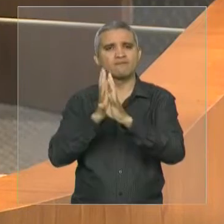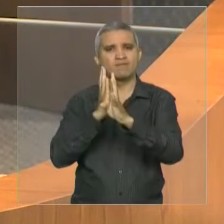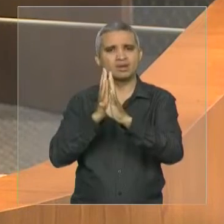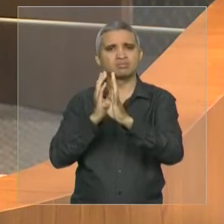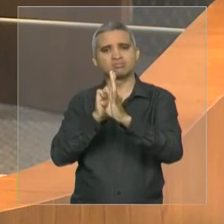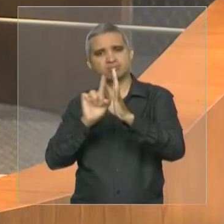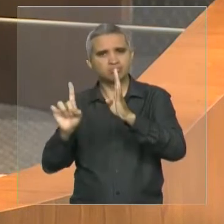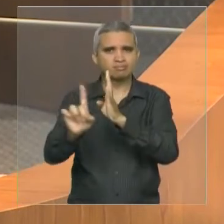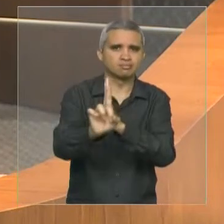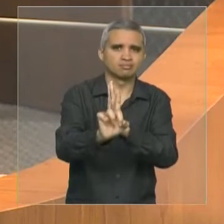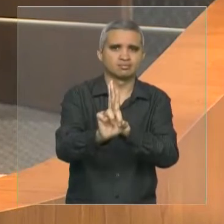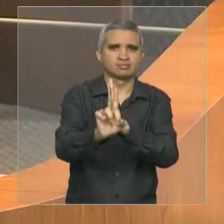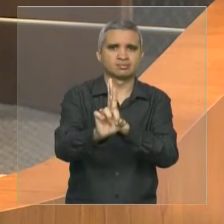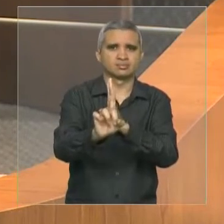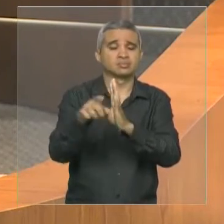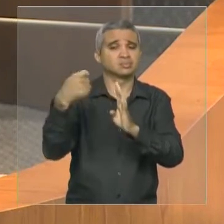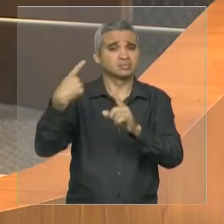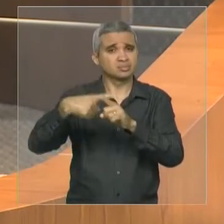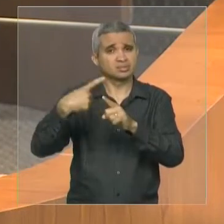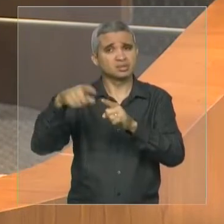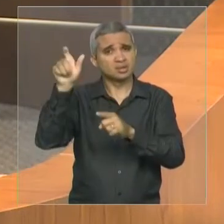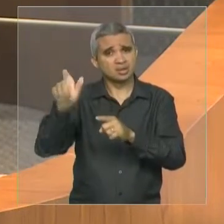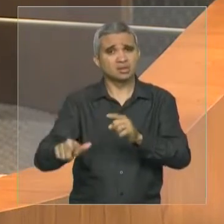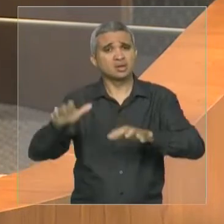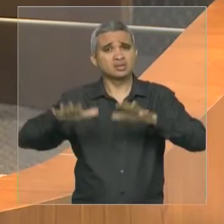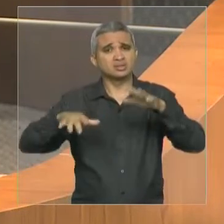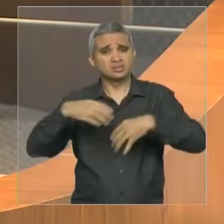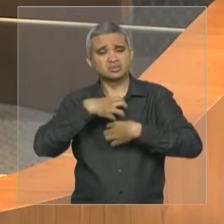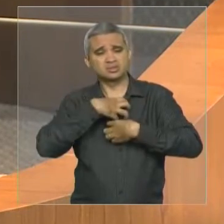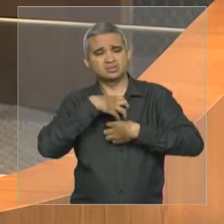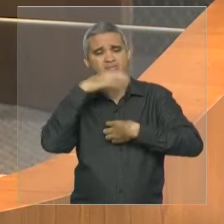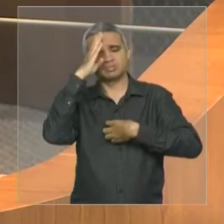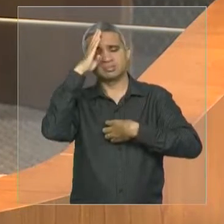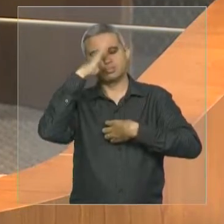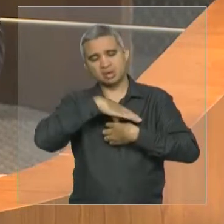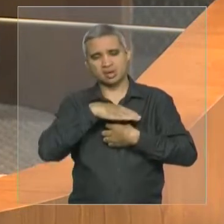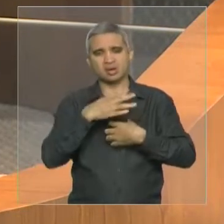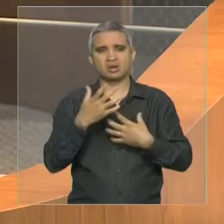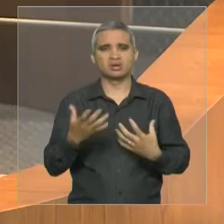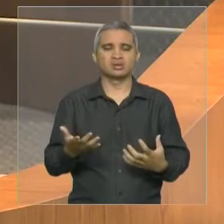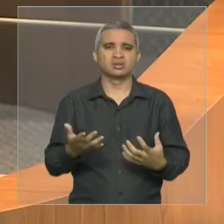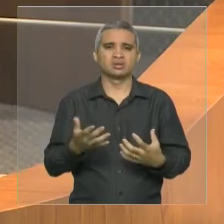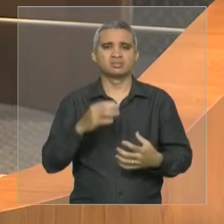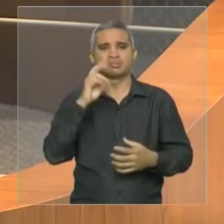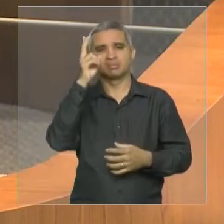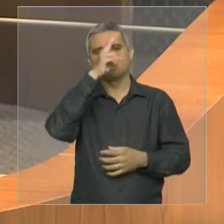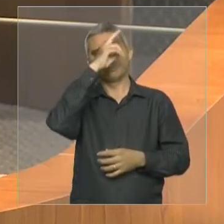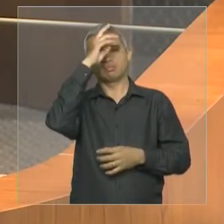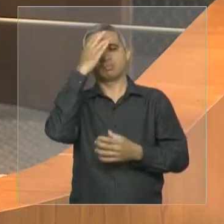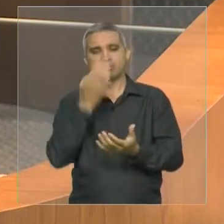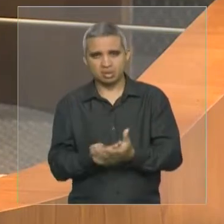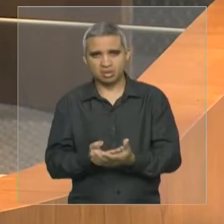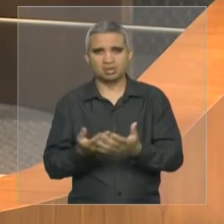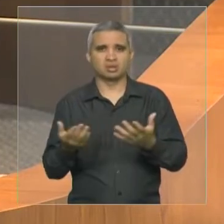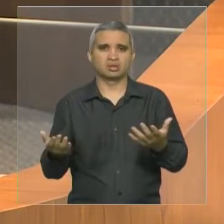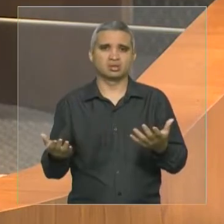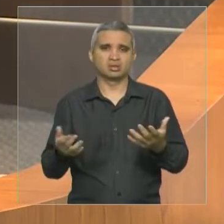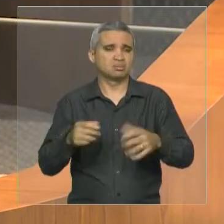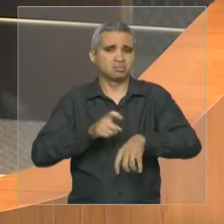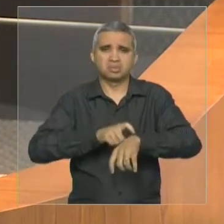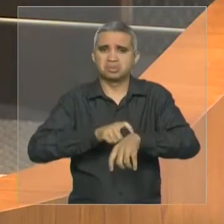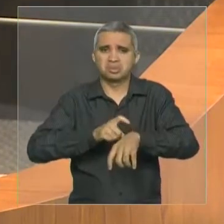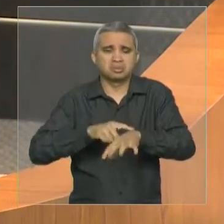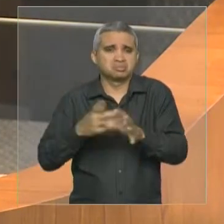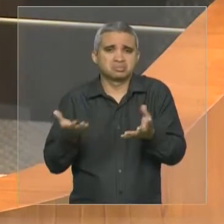em determinados momentos, ele pode passar mal, ele pode ter um desmaio, uma tontura a qualquer